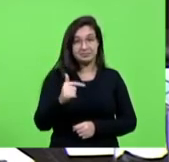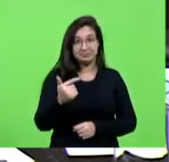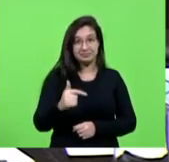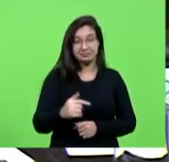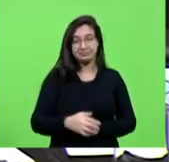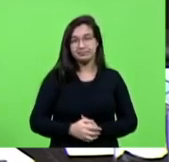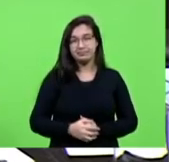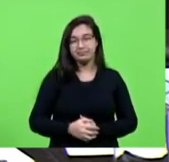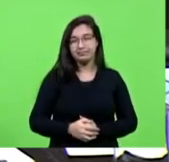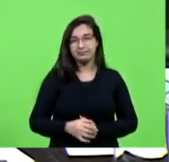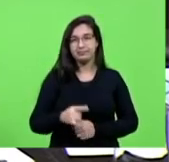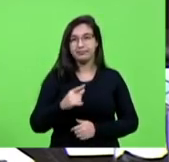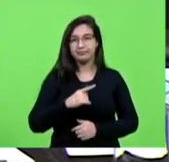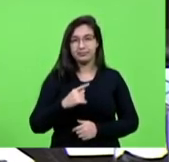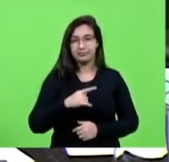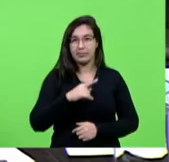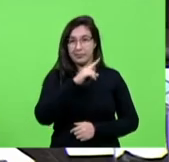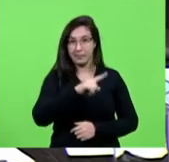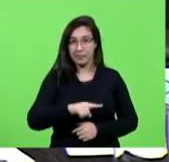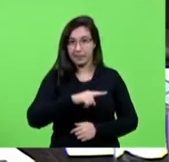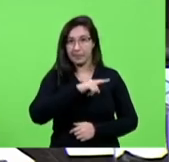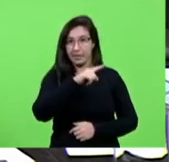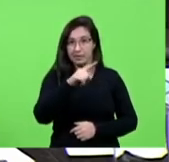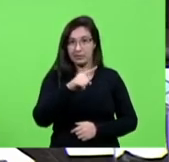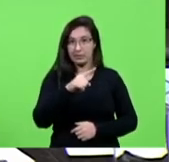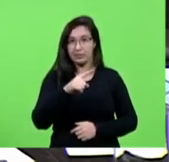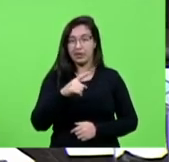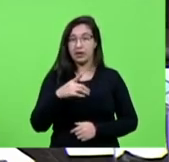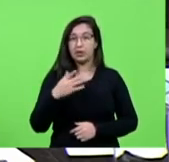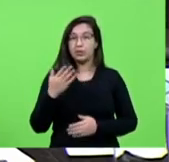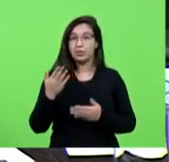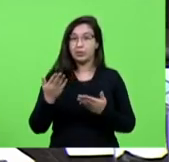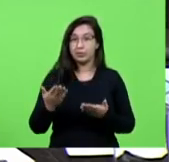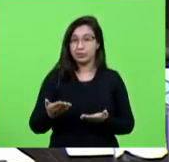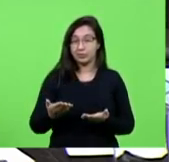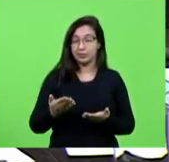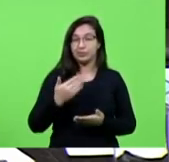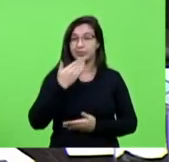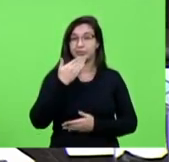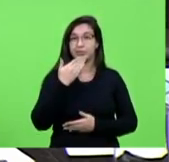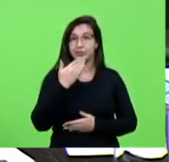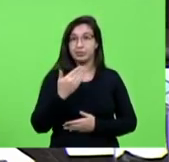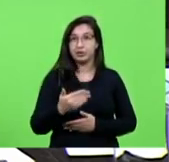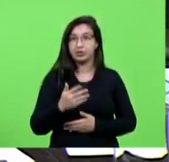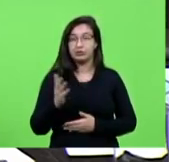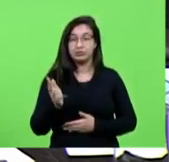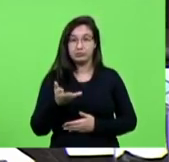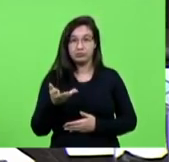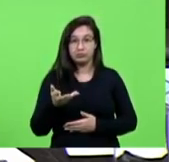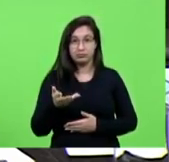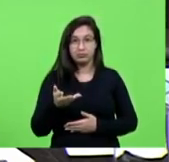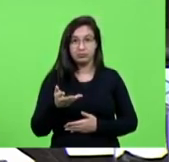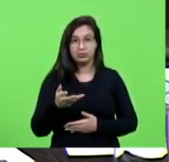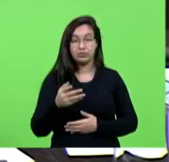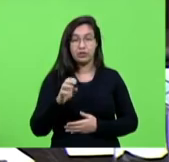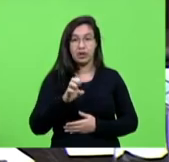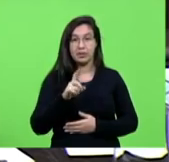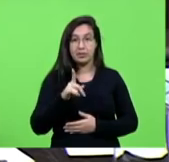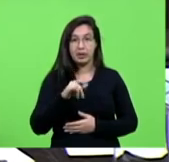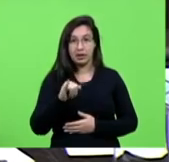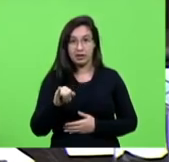Aqui tivemos um veto, onde num primeiro momento, quando pedido diligência de um projeto meu dos EPIs, dos